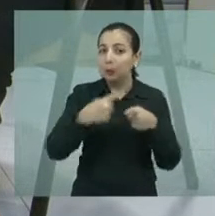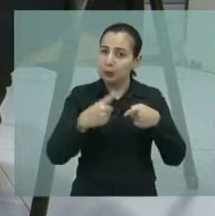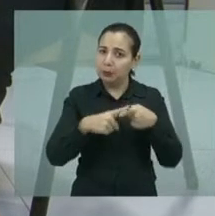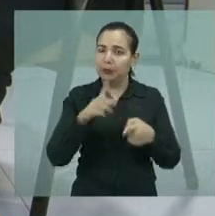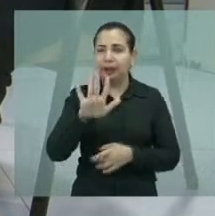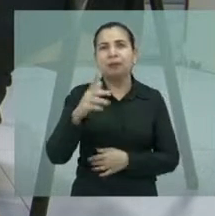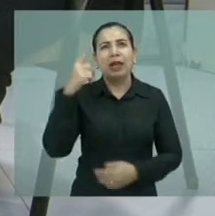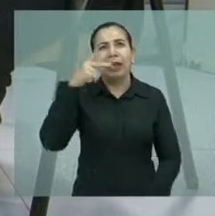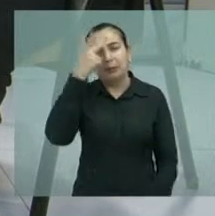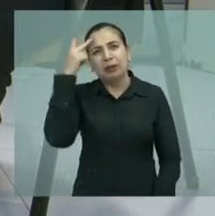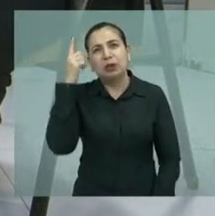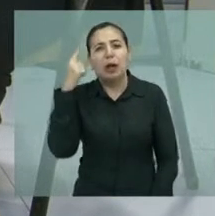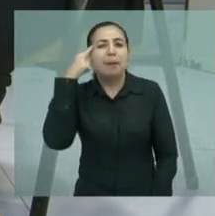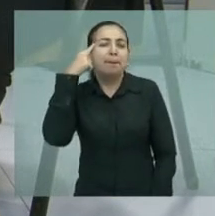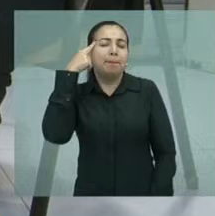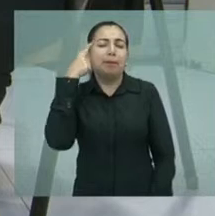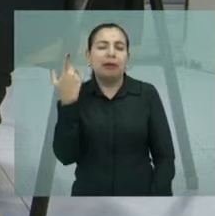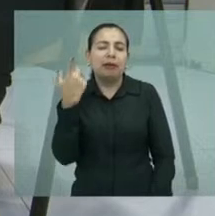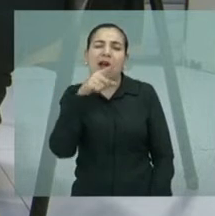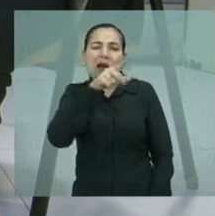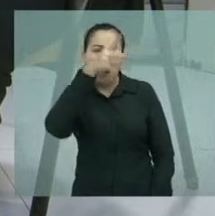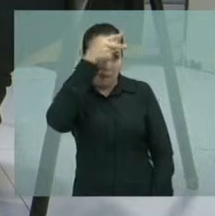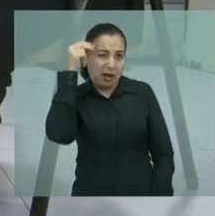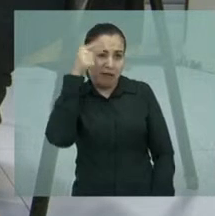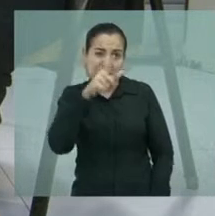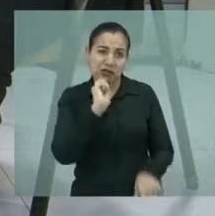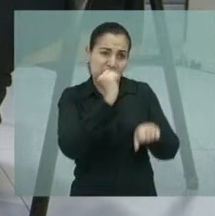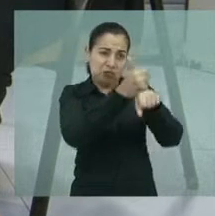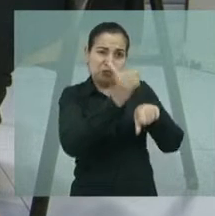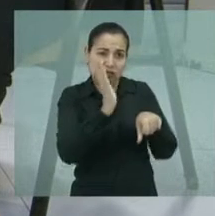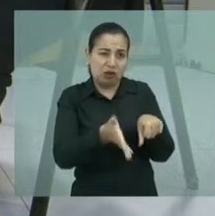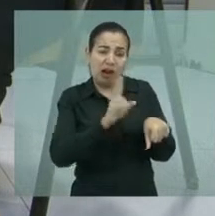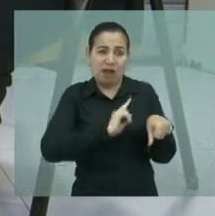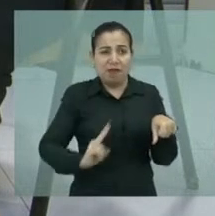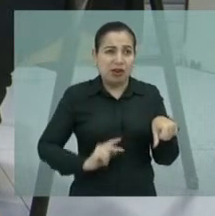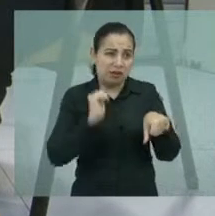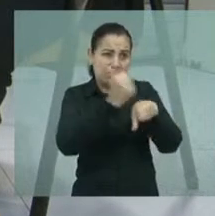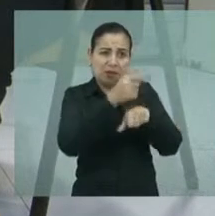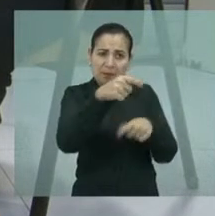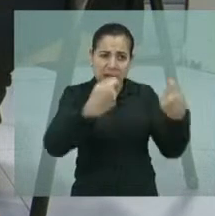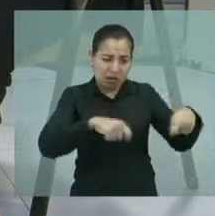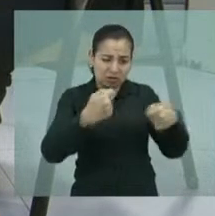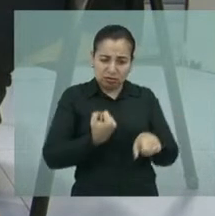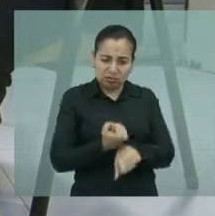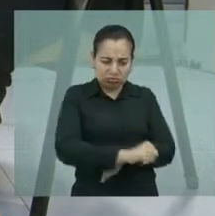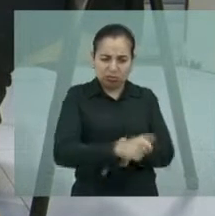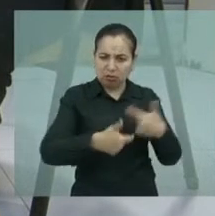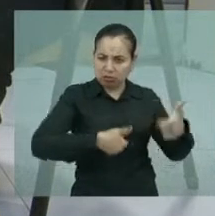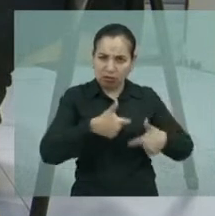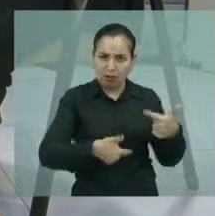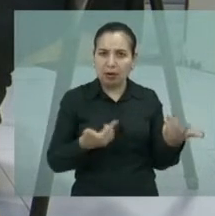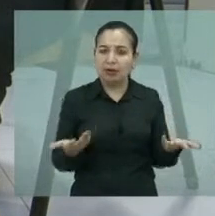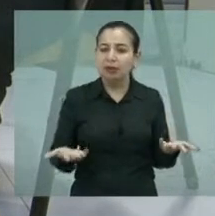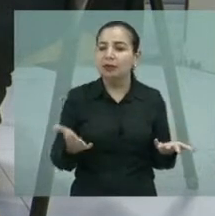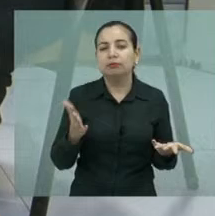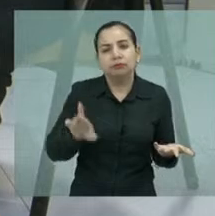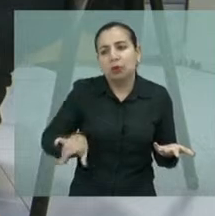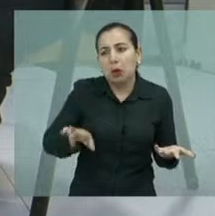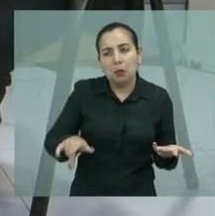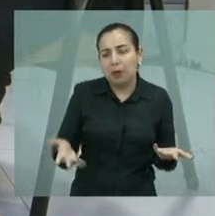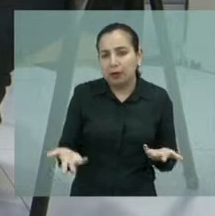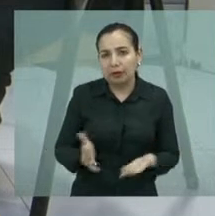pensar assim, não, o prefeito foi eleito, os vereadores foram eleitos, eles que se virem. Quer dizer, não é por aí. Verdade.